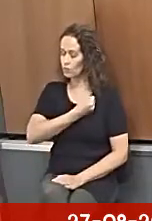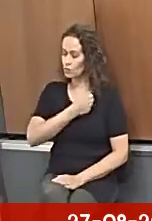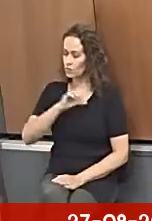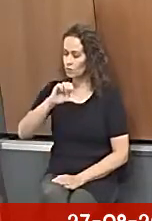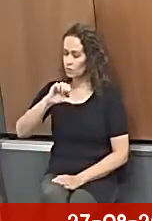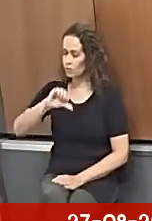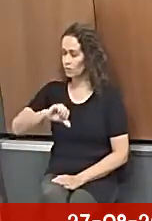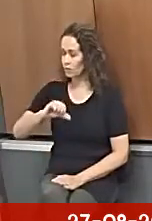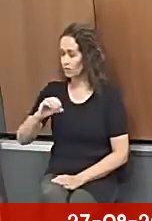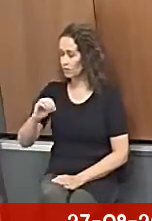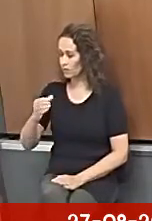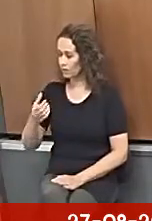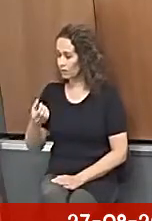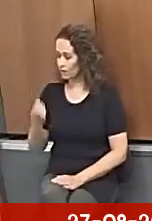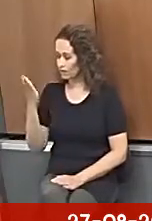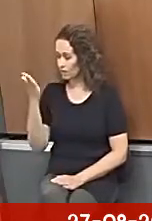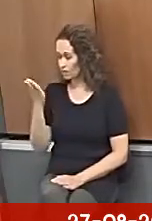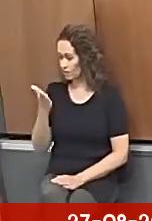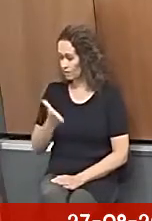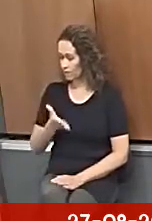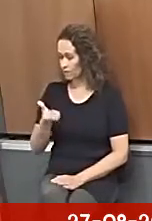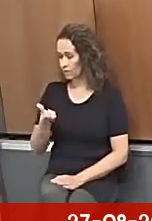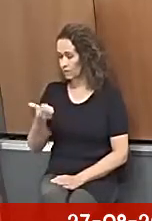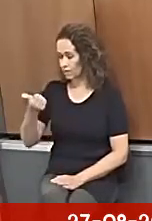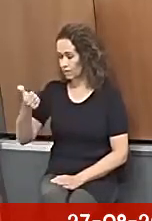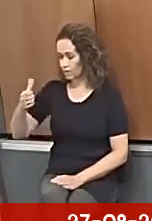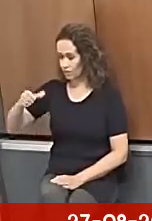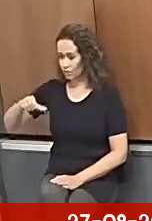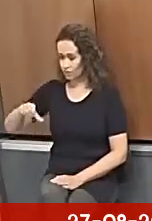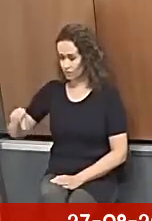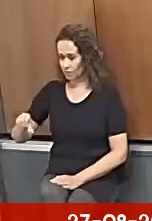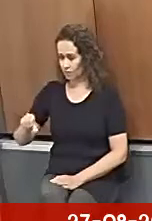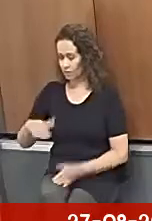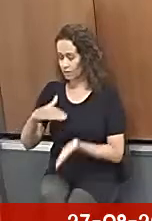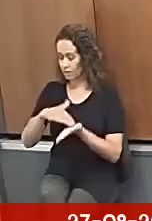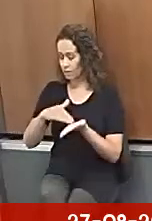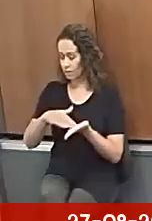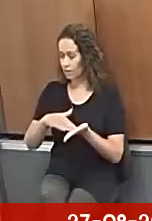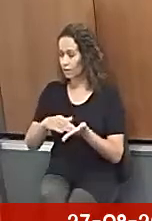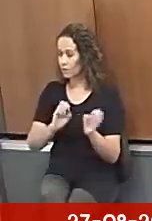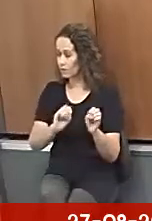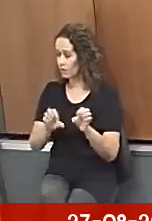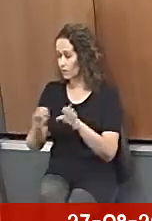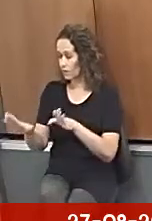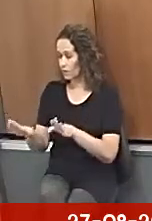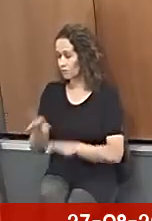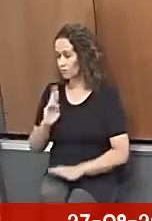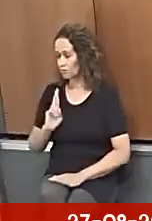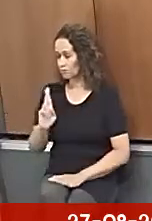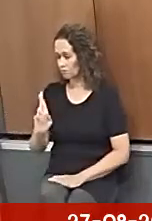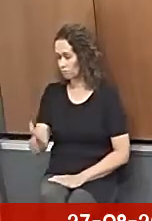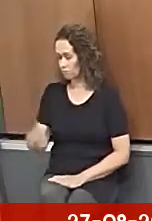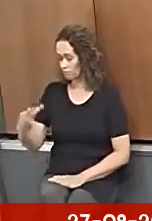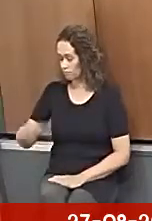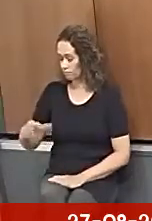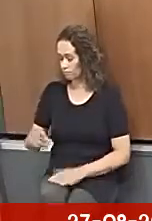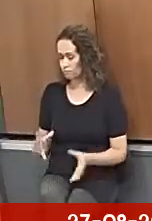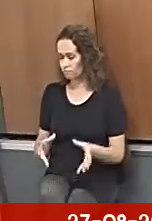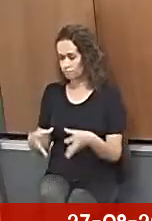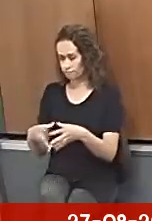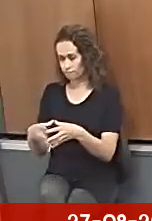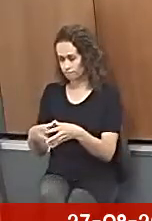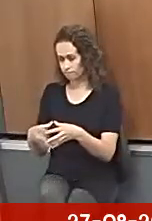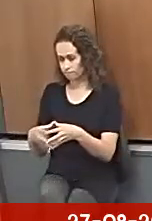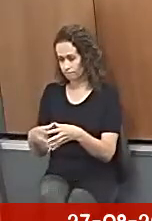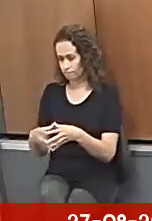1.019 do gabinete da secretaria de estado de educação em resposta ao requerimento 1715 bar 19 dessa comissão ofício